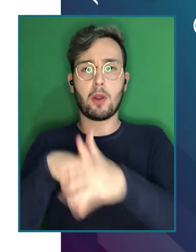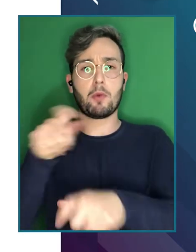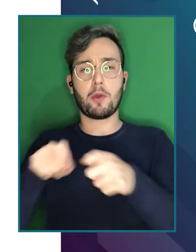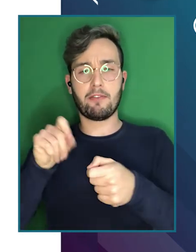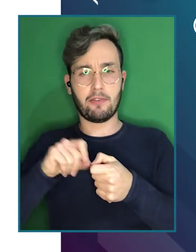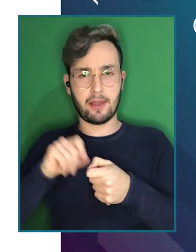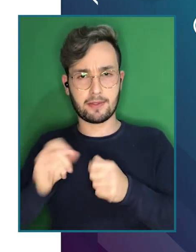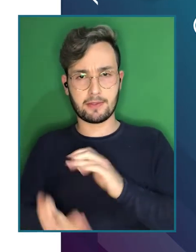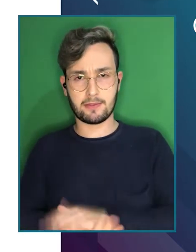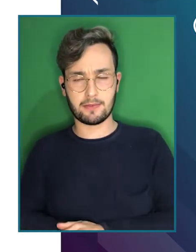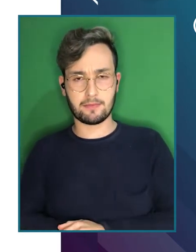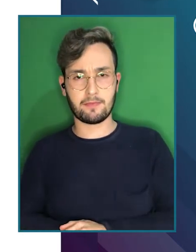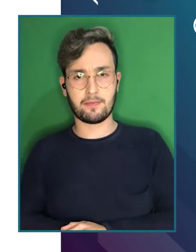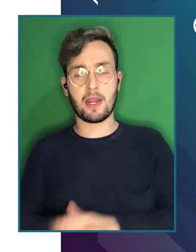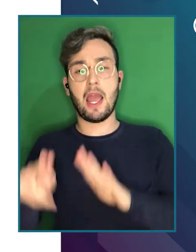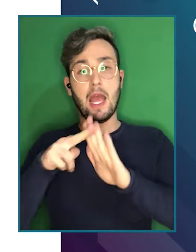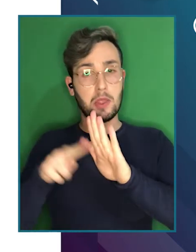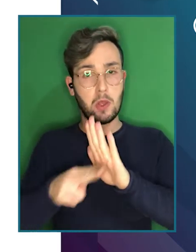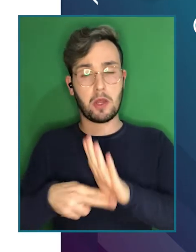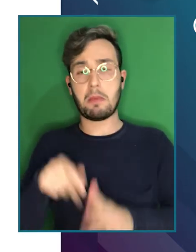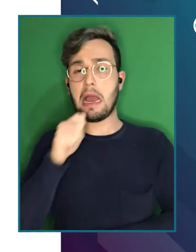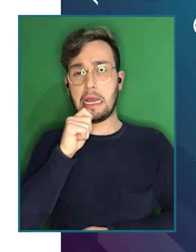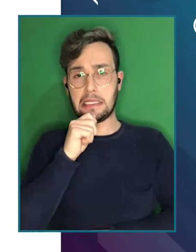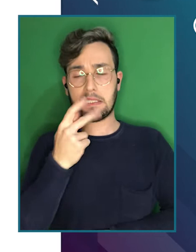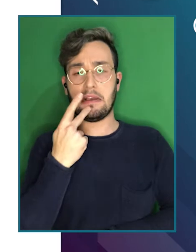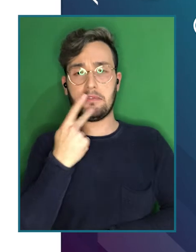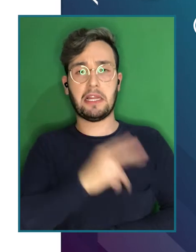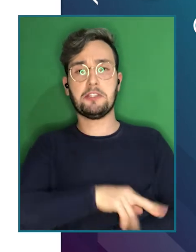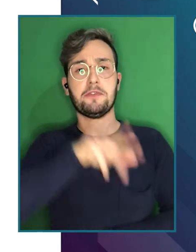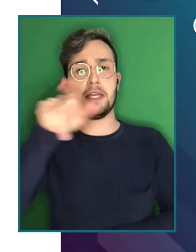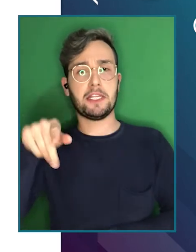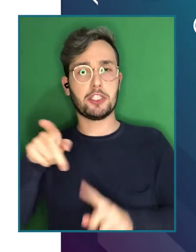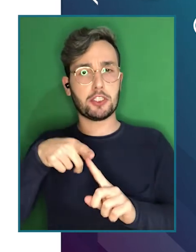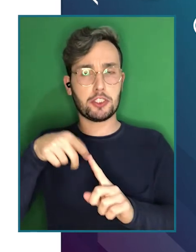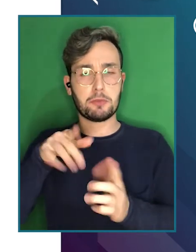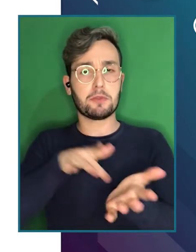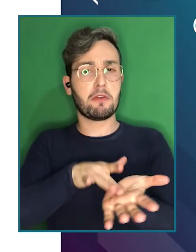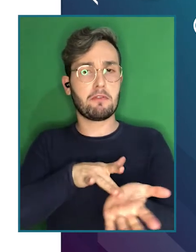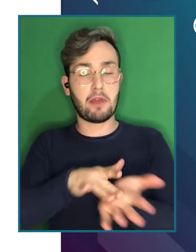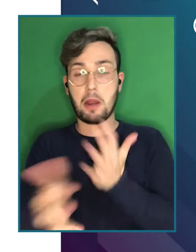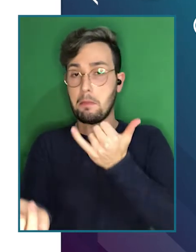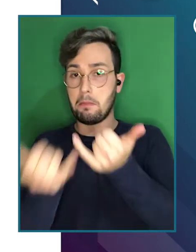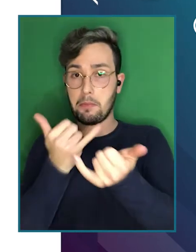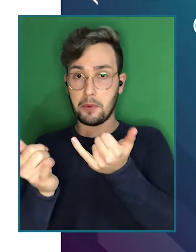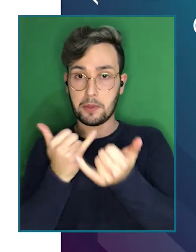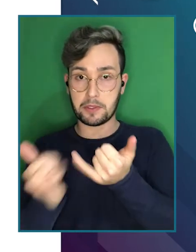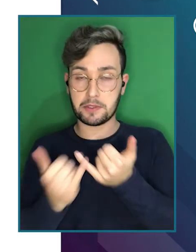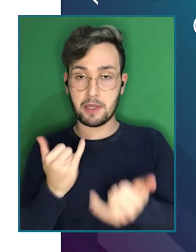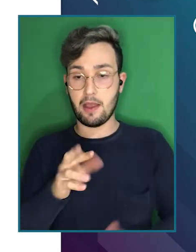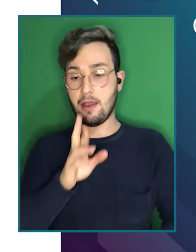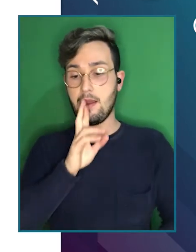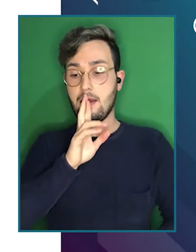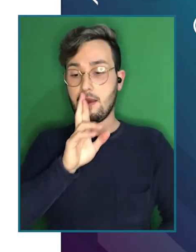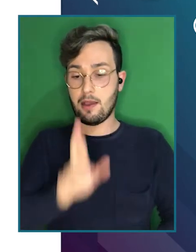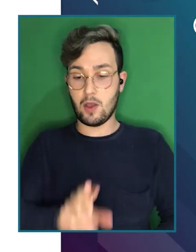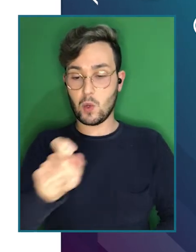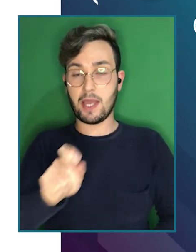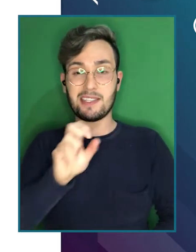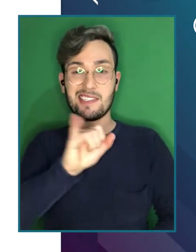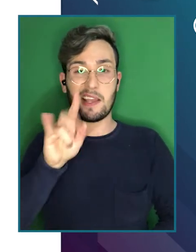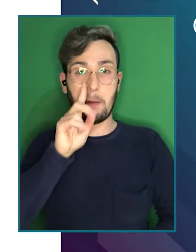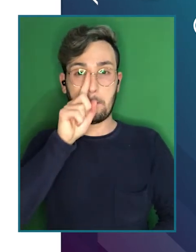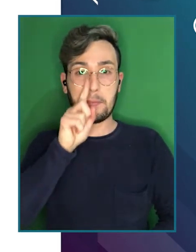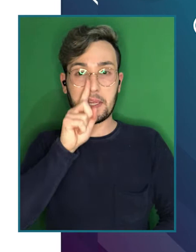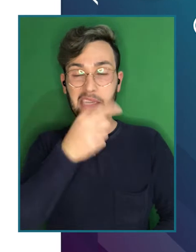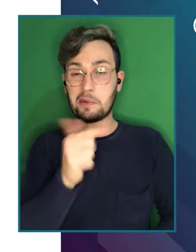a função requerida. A norma ainda define diversos tipos de falha. Quando, por exemplo, a falha resultar em